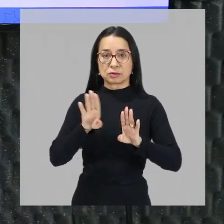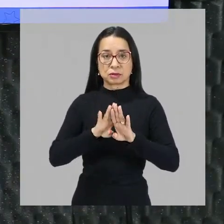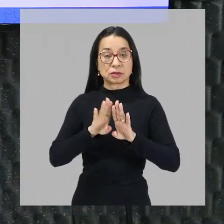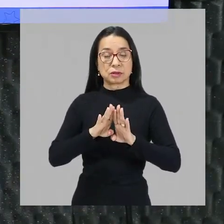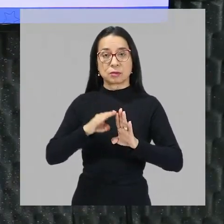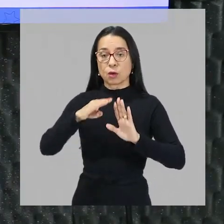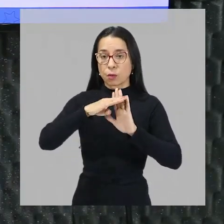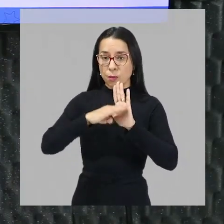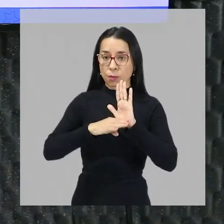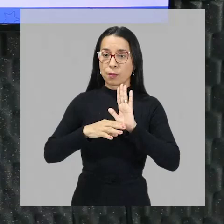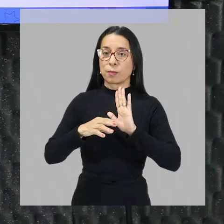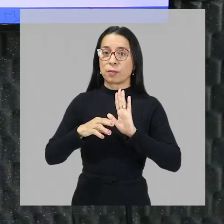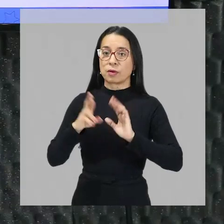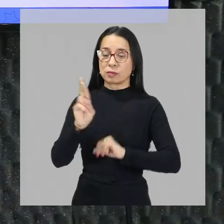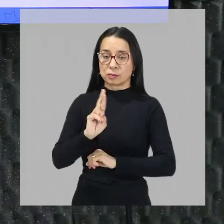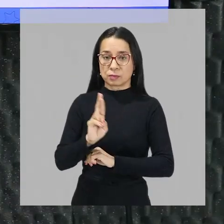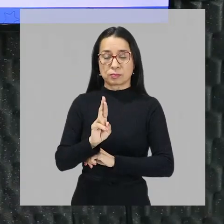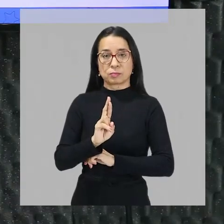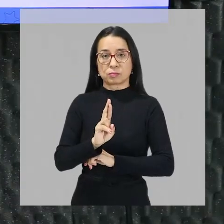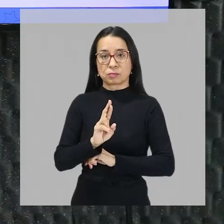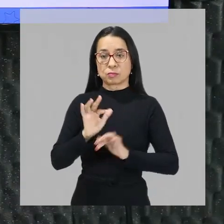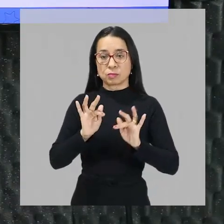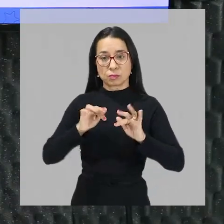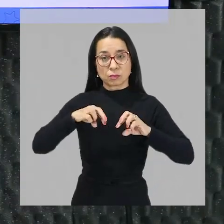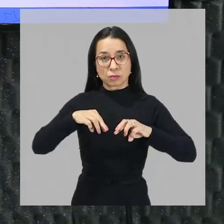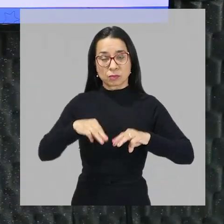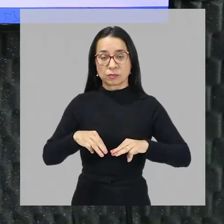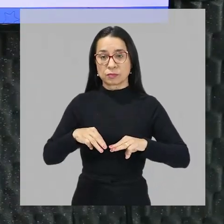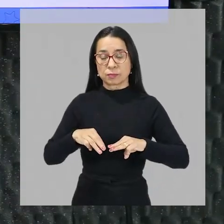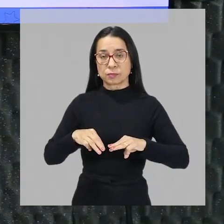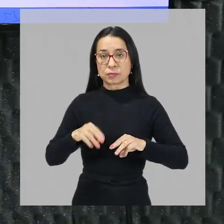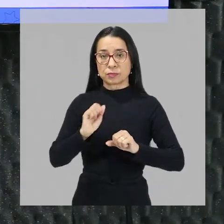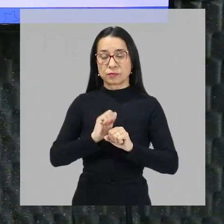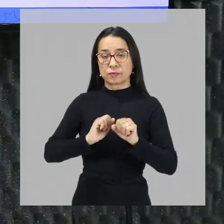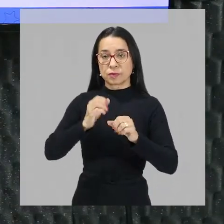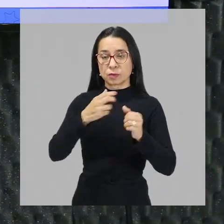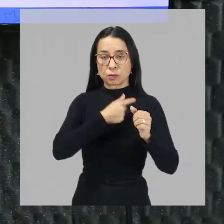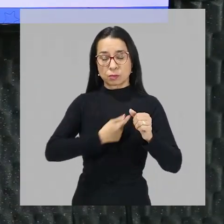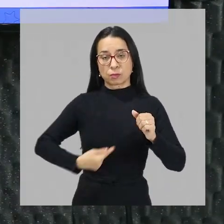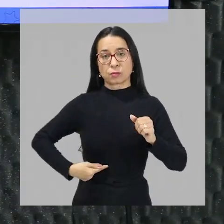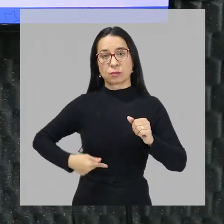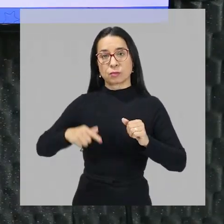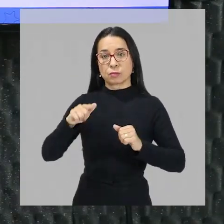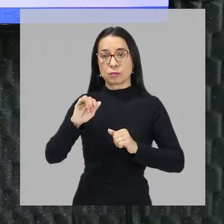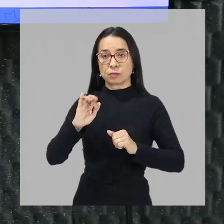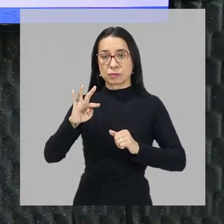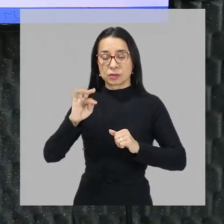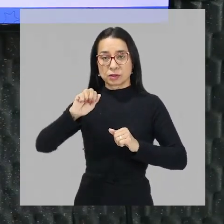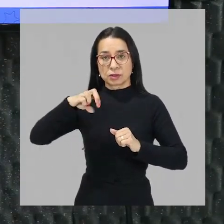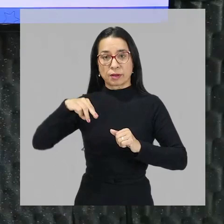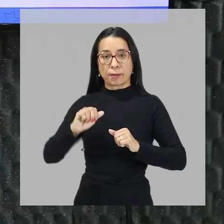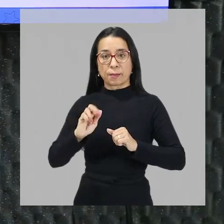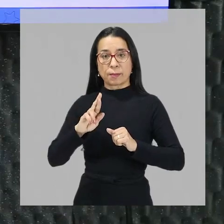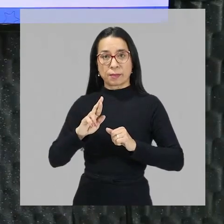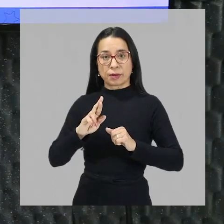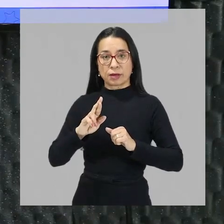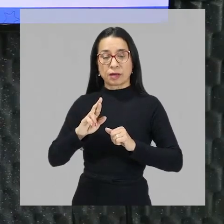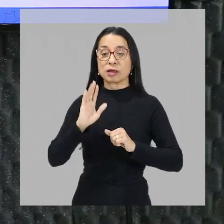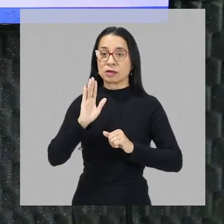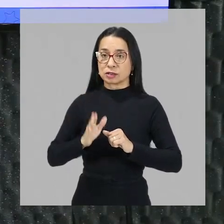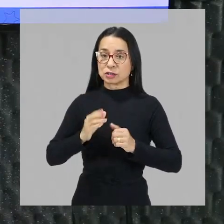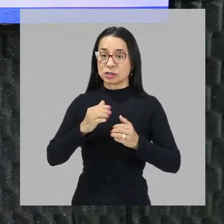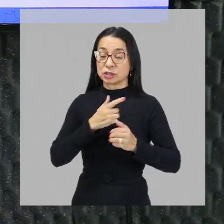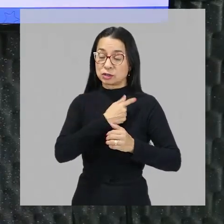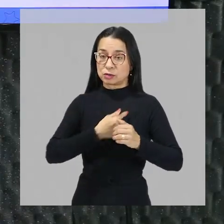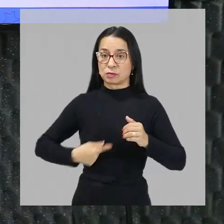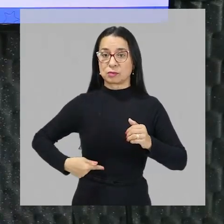no final do governo Itamar, e já no governo Fernando Henrique, que é o plano que irá, basicamente, conseguir estabilizar